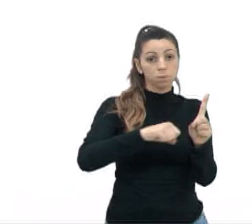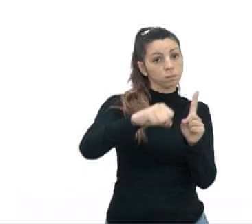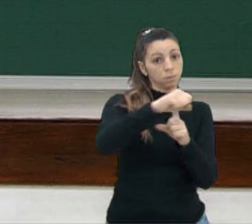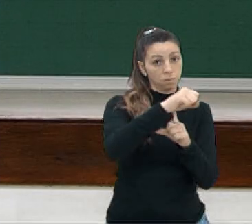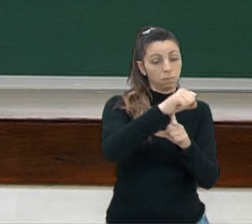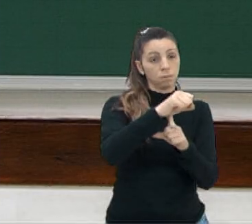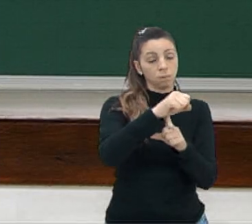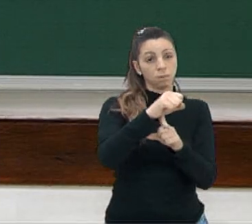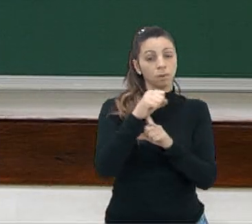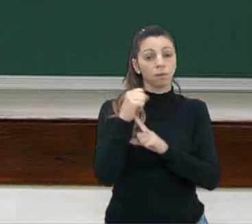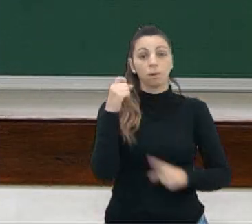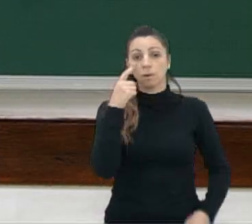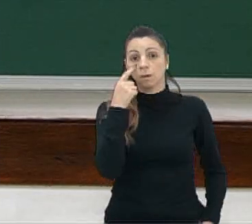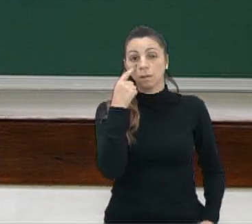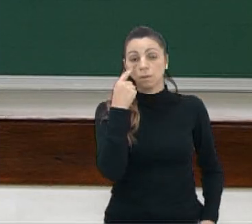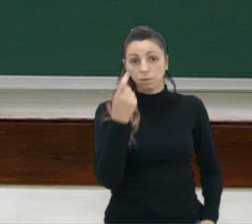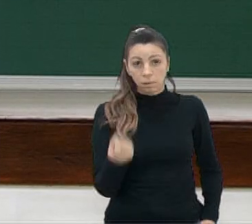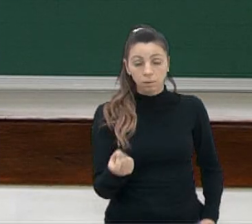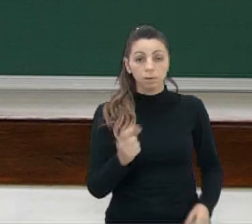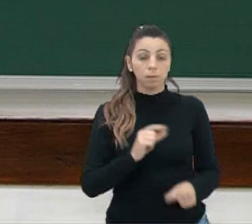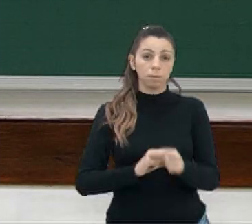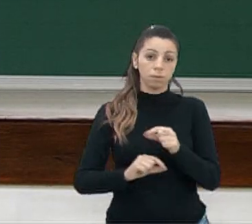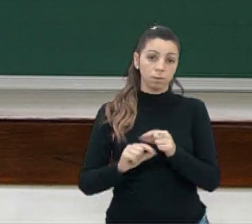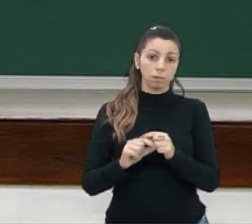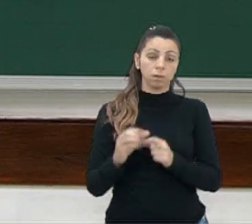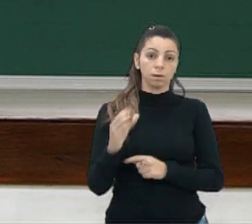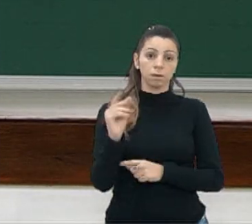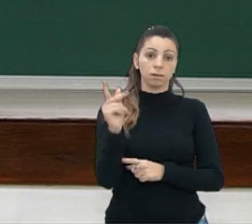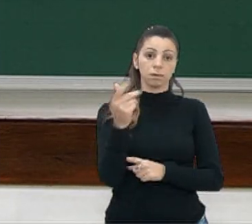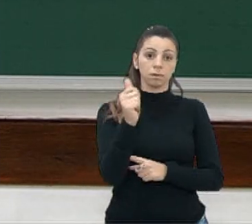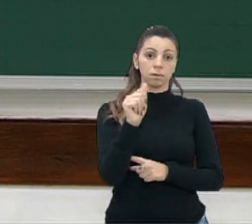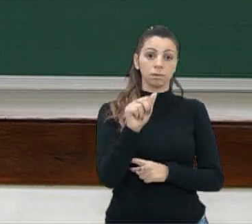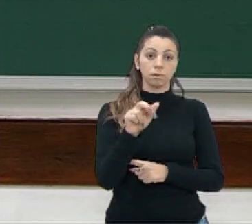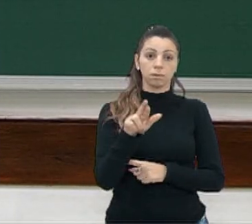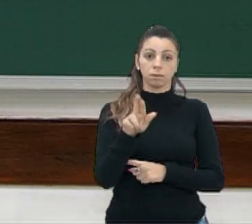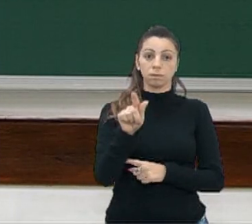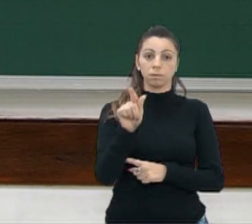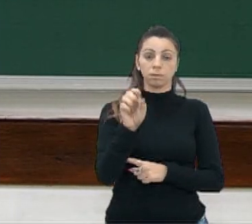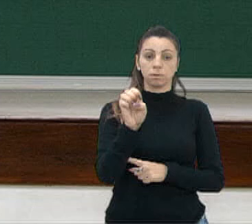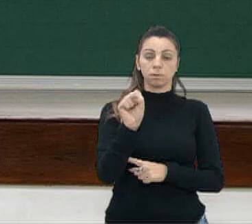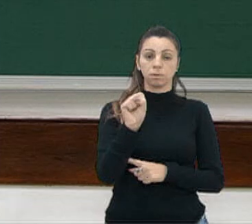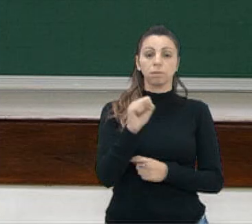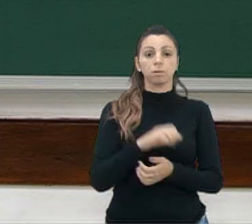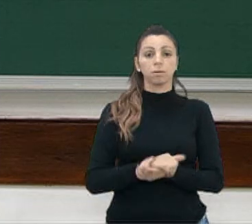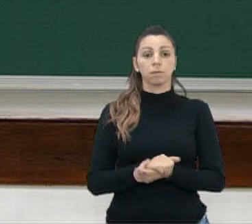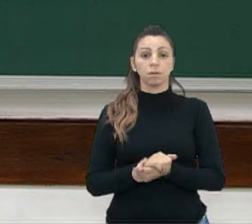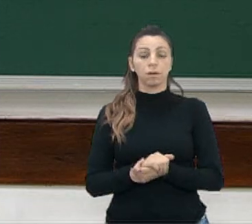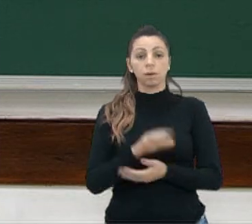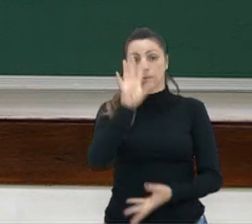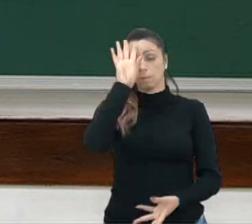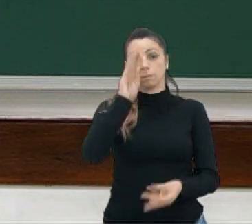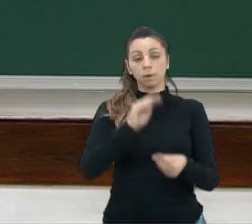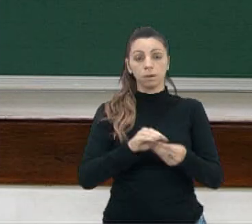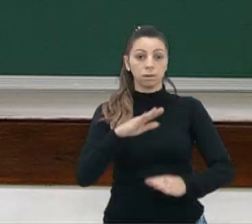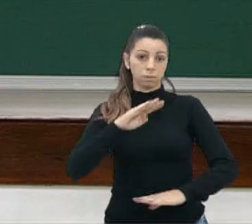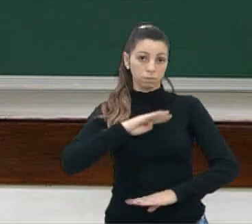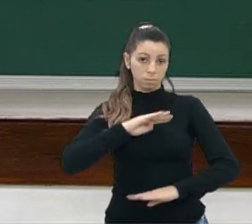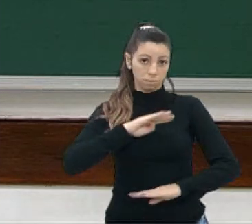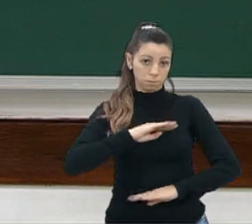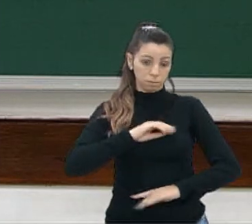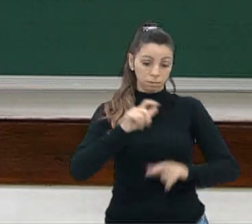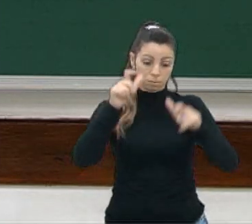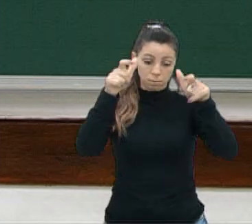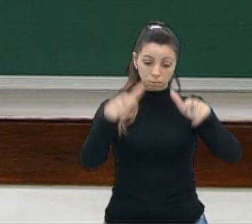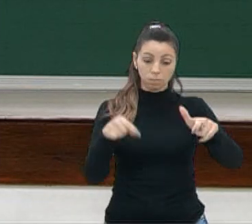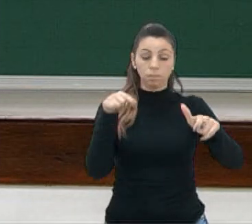É interessante, principalmente no caso da charge, que você entenda a situação que está acontecendo. Um dos lugares, inclusive,